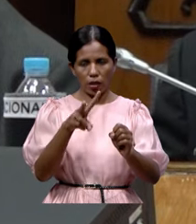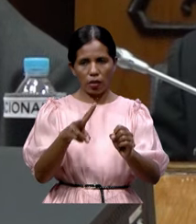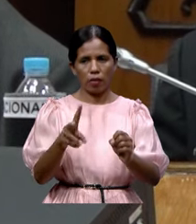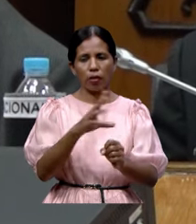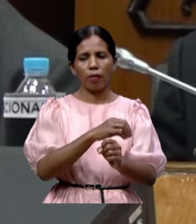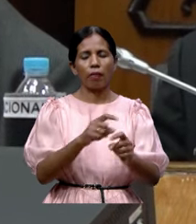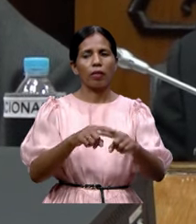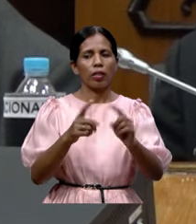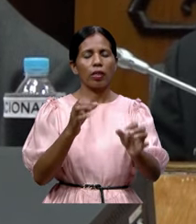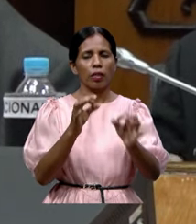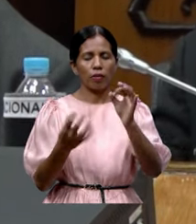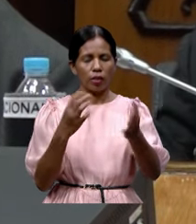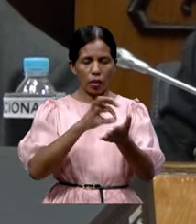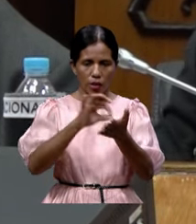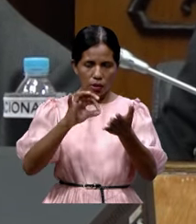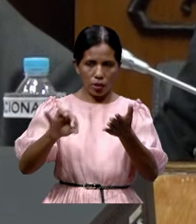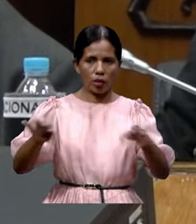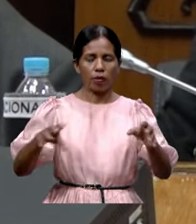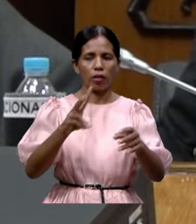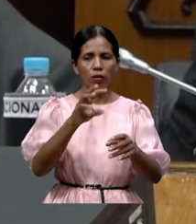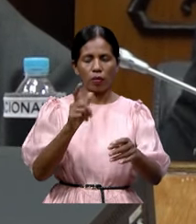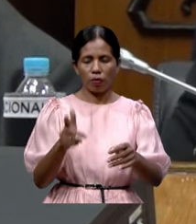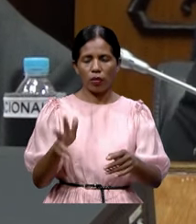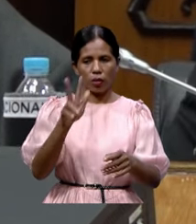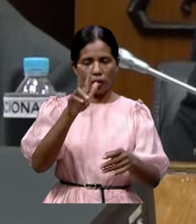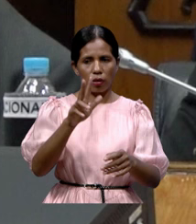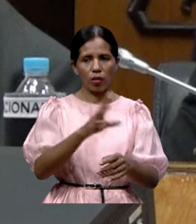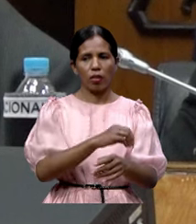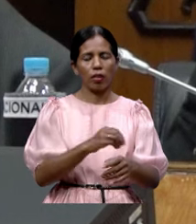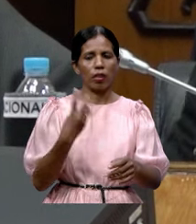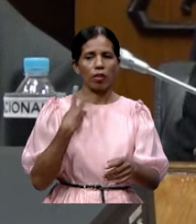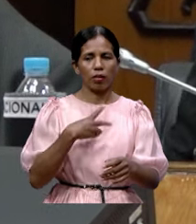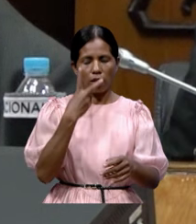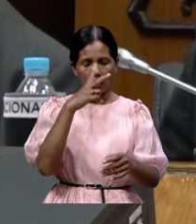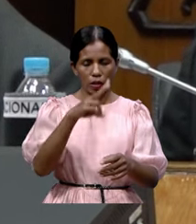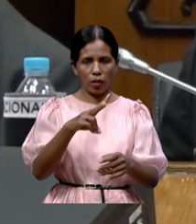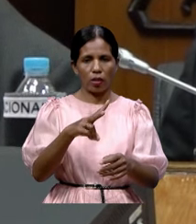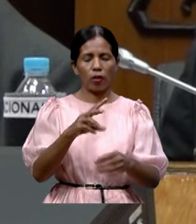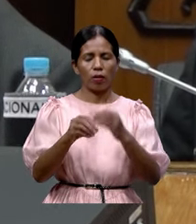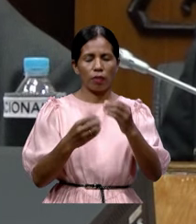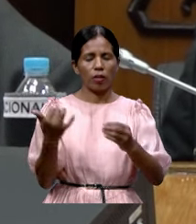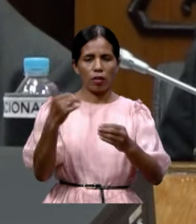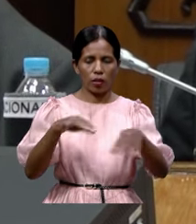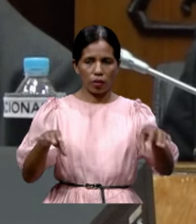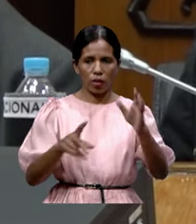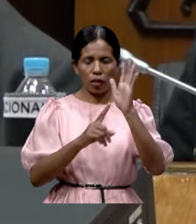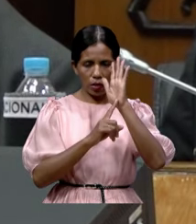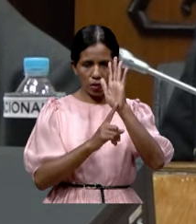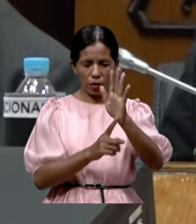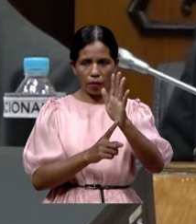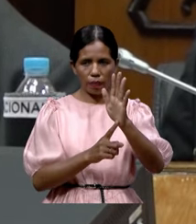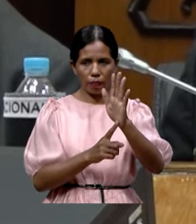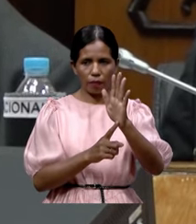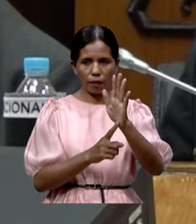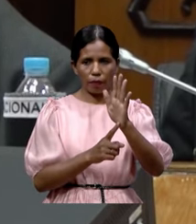desempenho se ita assina contrato IA 2023 como que ita IA avaliação de desempenho anessa IA ratura